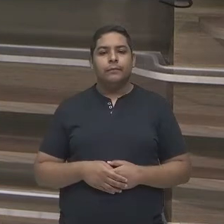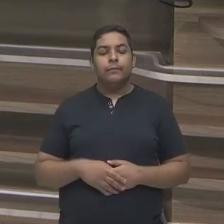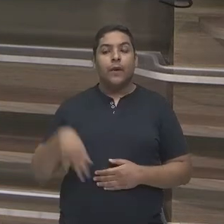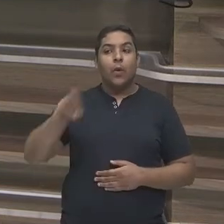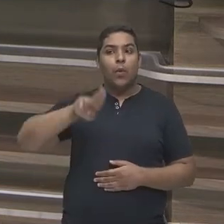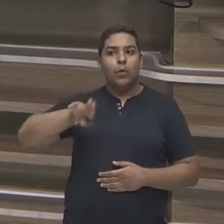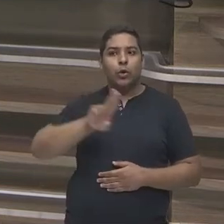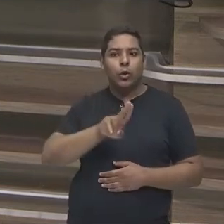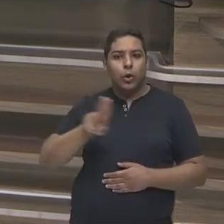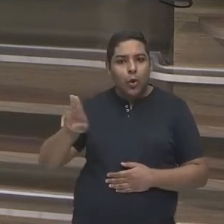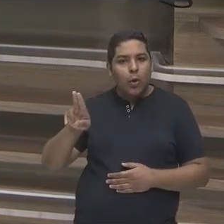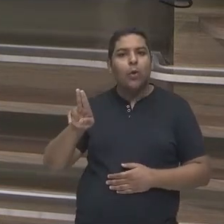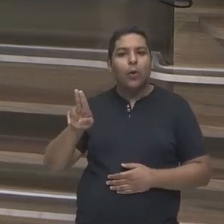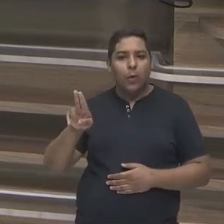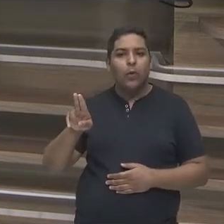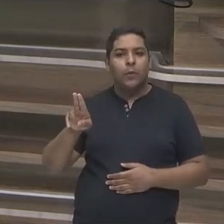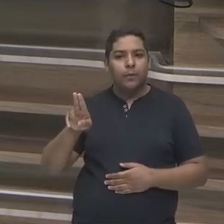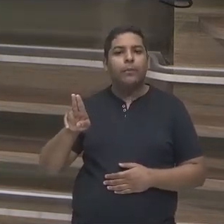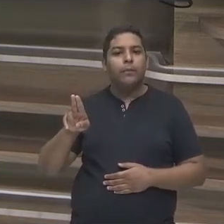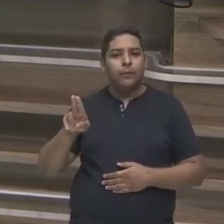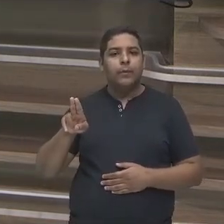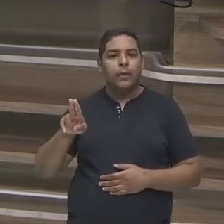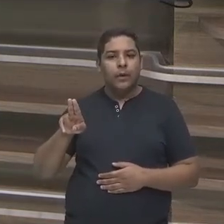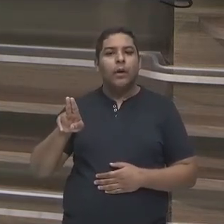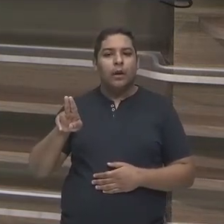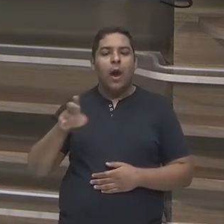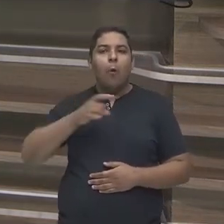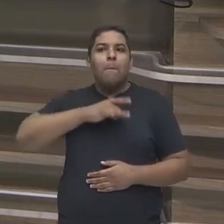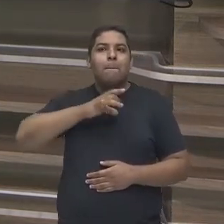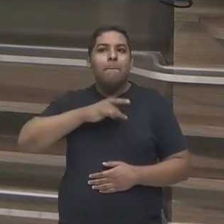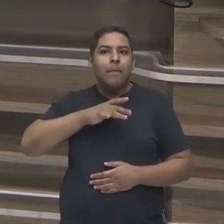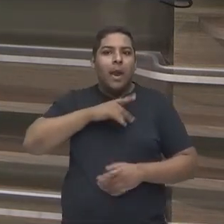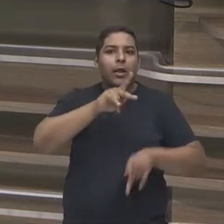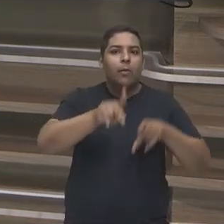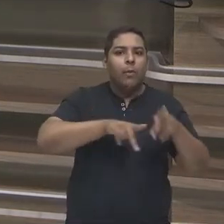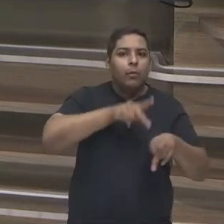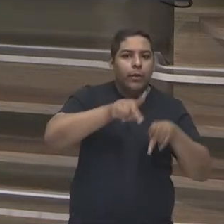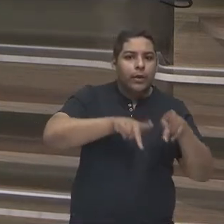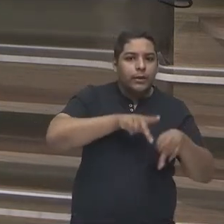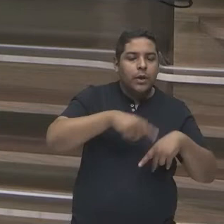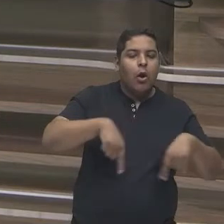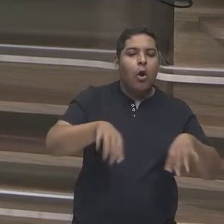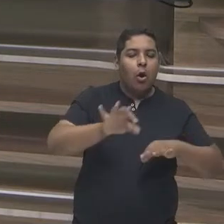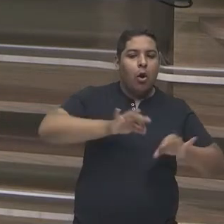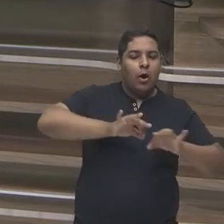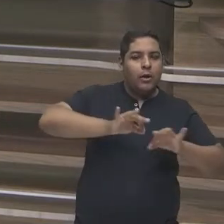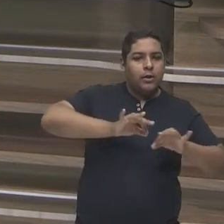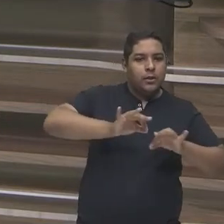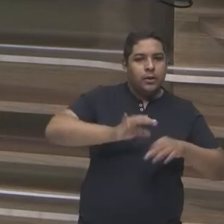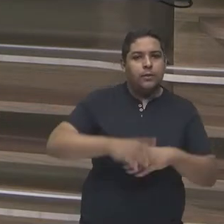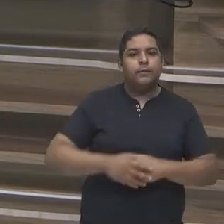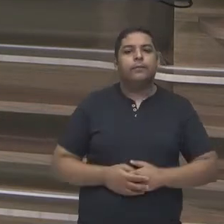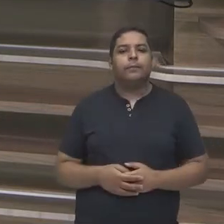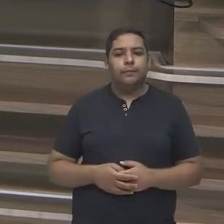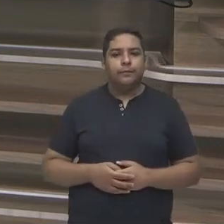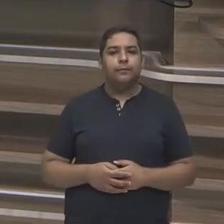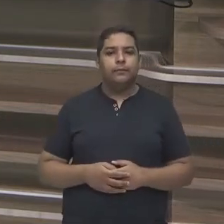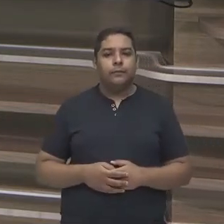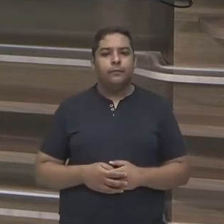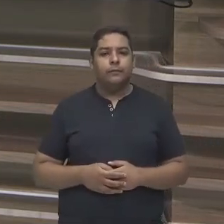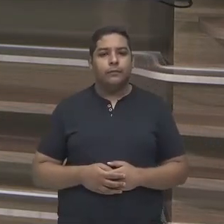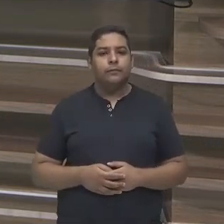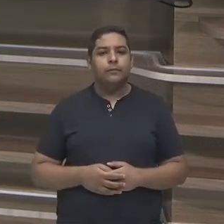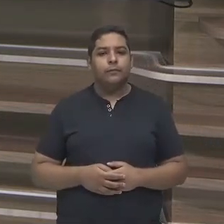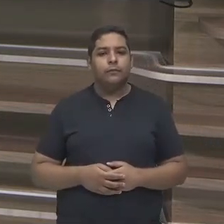esse nome como uma forma de causar o terror à população, eles vão começar a se organizar através